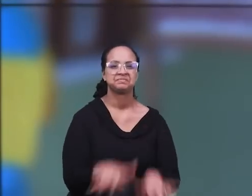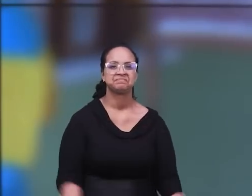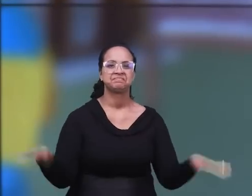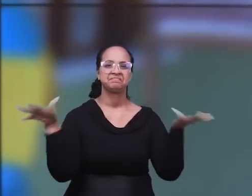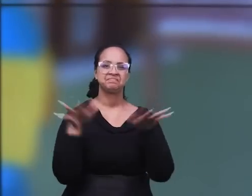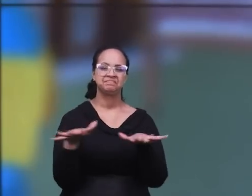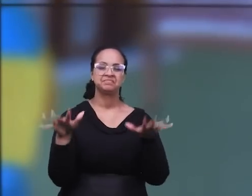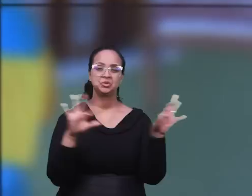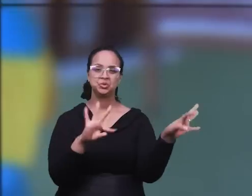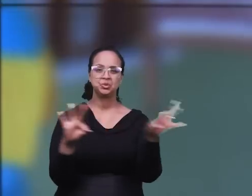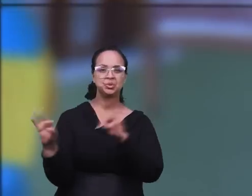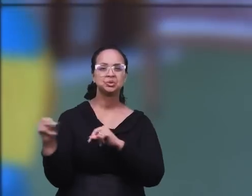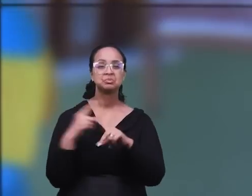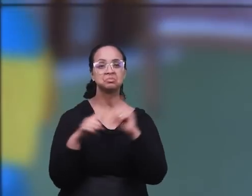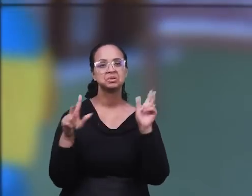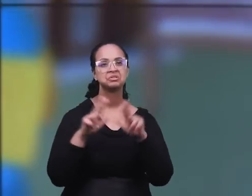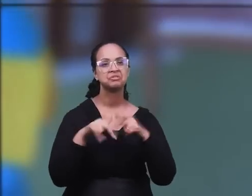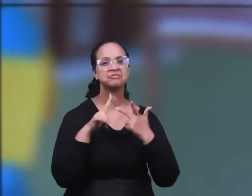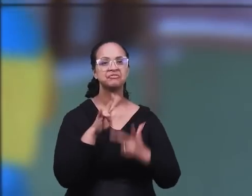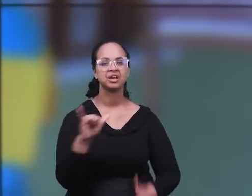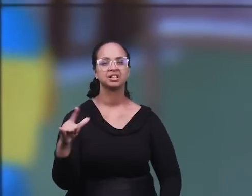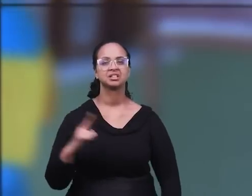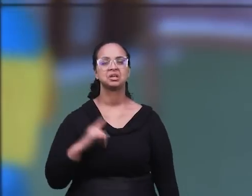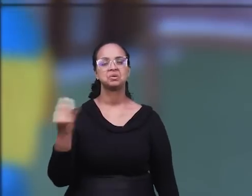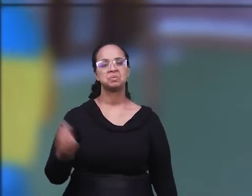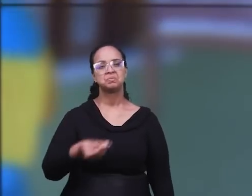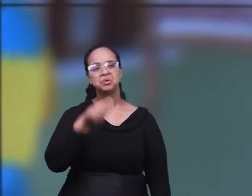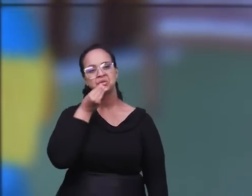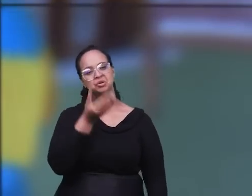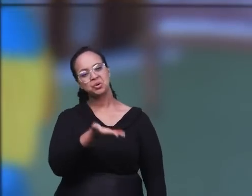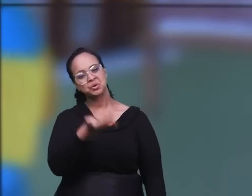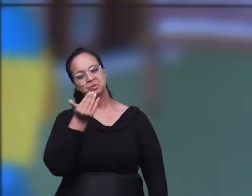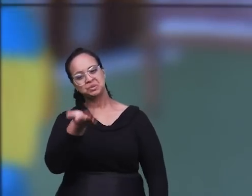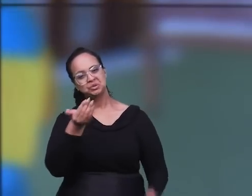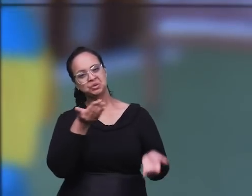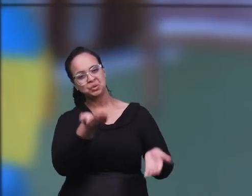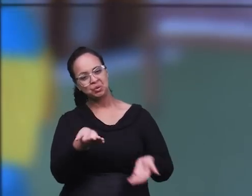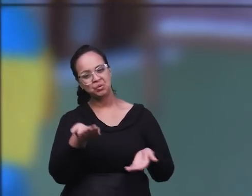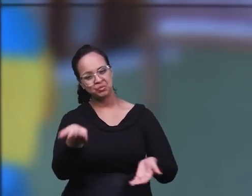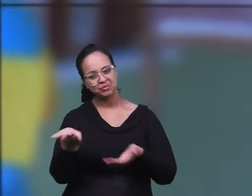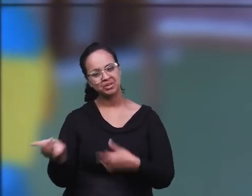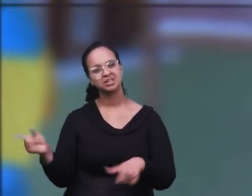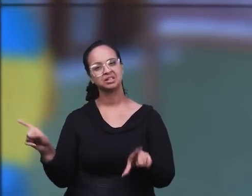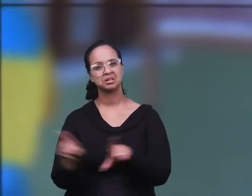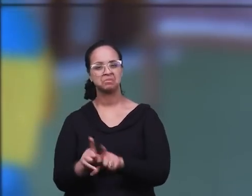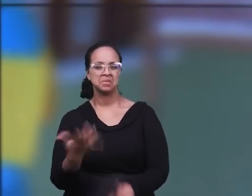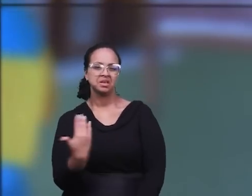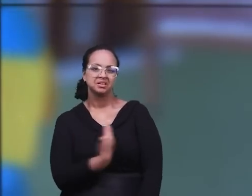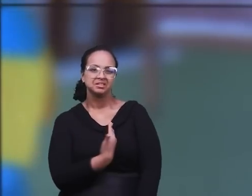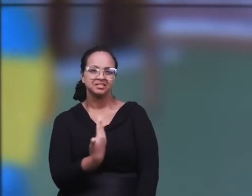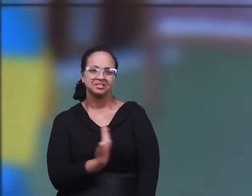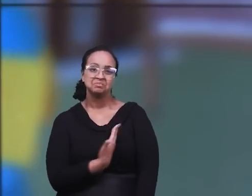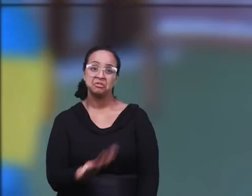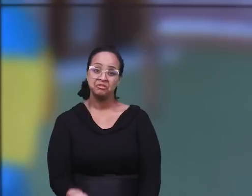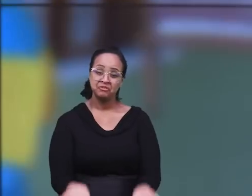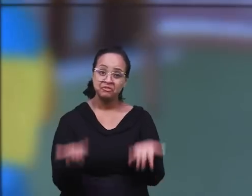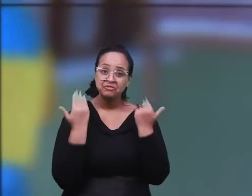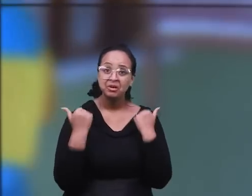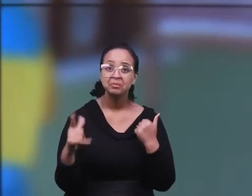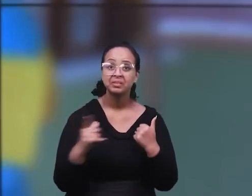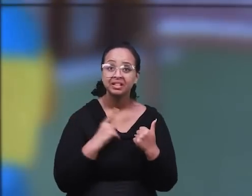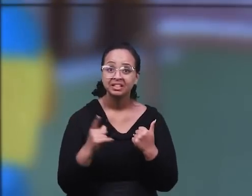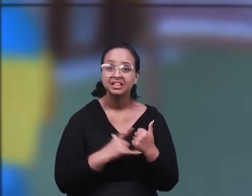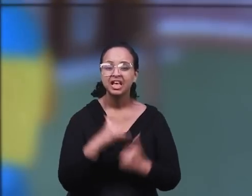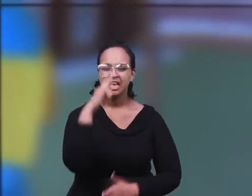os países e será uma grande oportunidade de convidar nossos familiares e nossos colegas. Vamos fazer